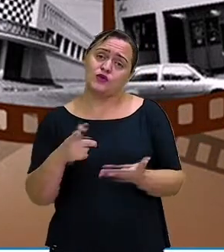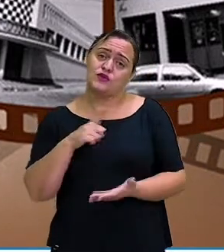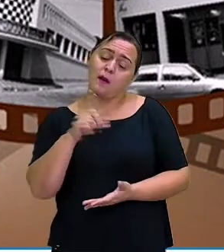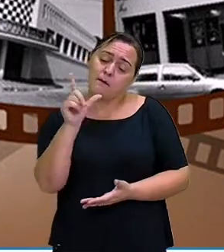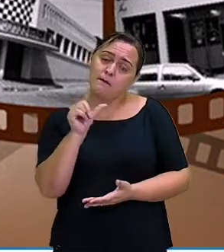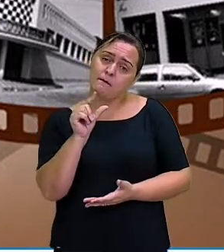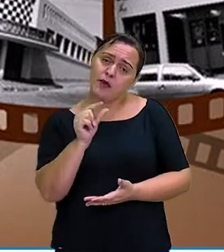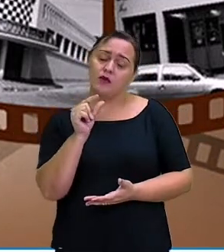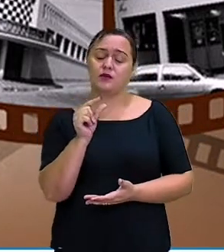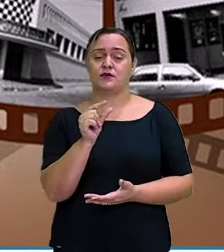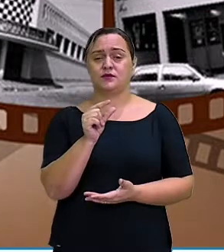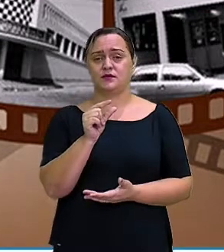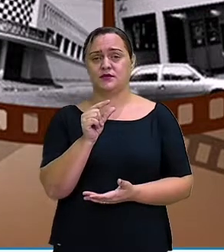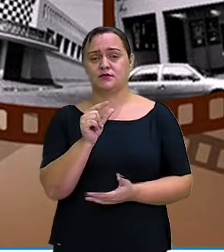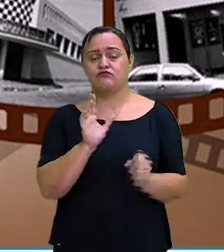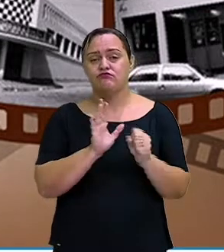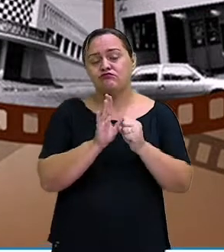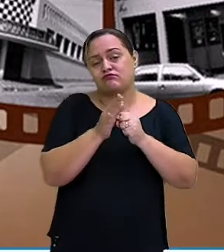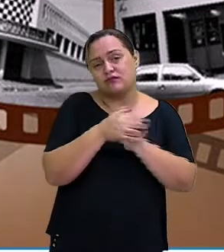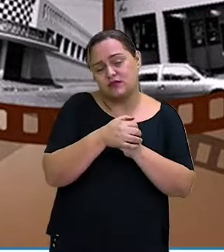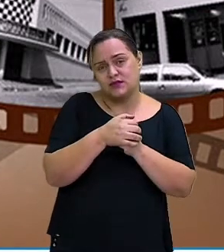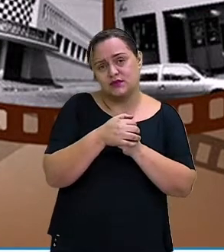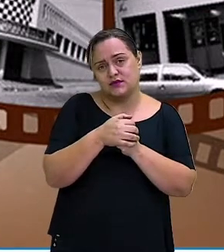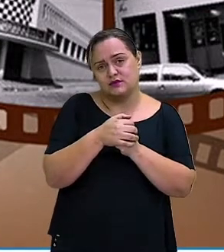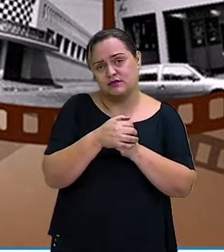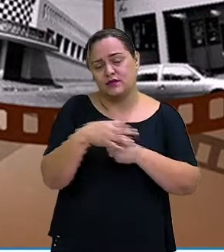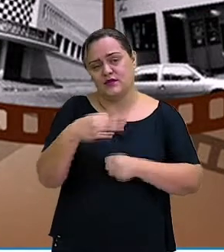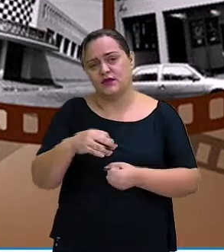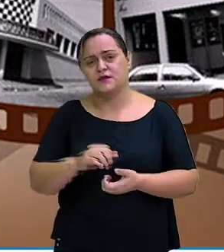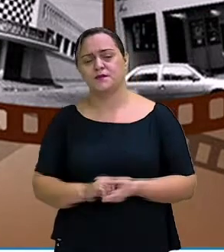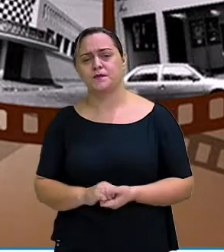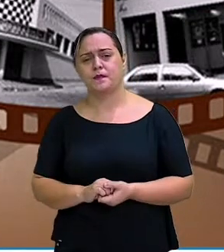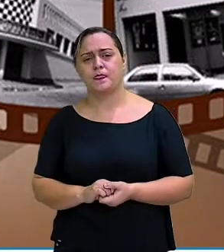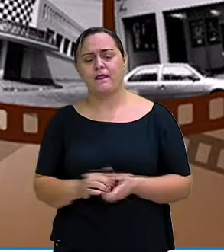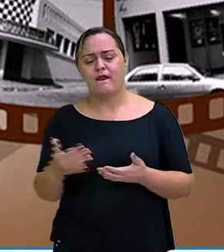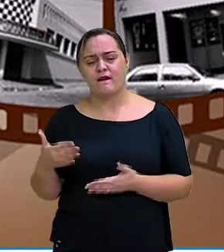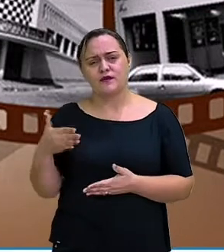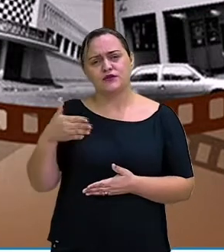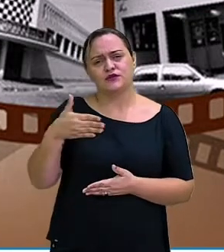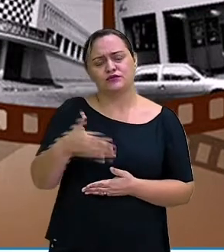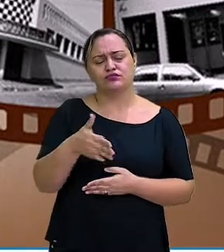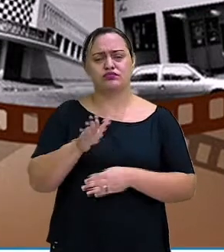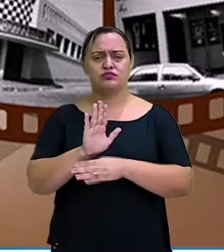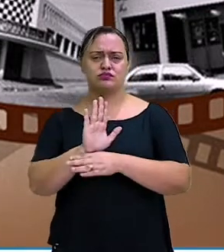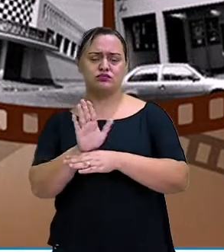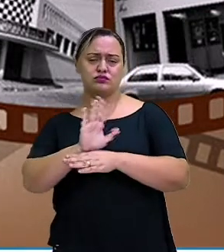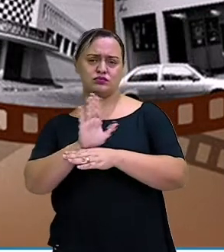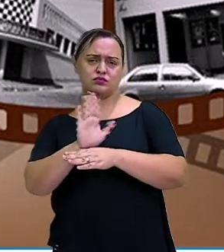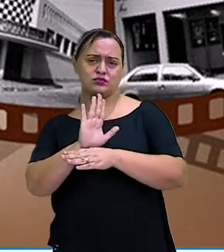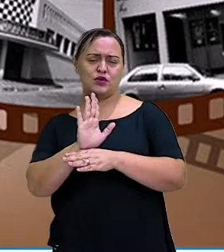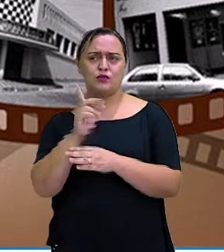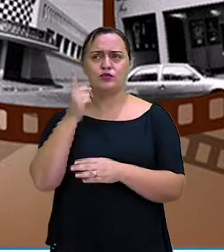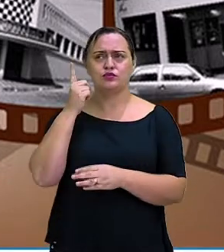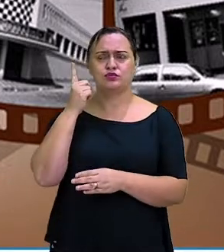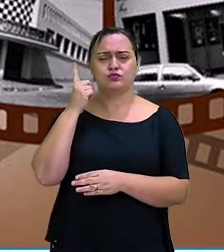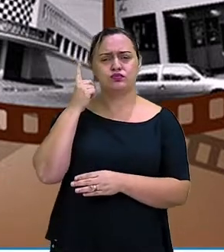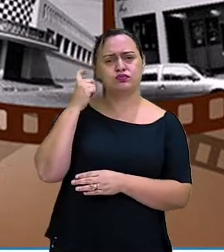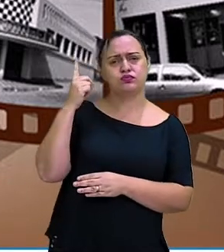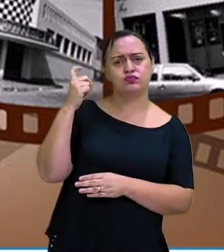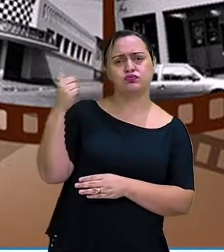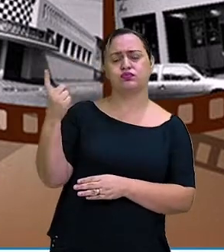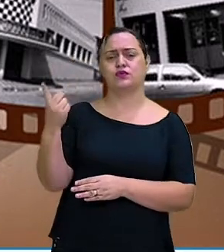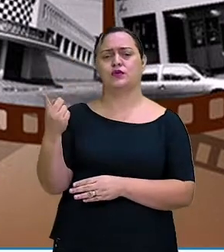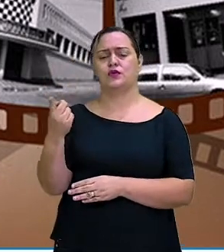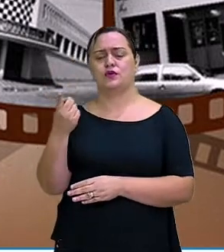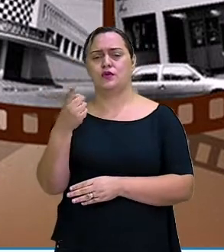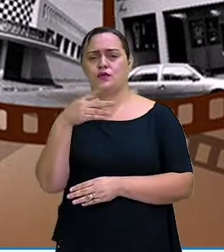que a chegada do cinema sonoro provocou a derrocada de quase todos os diretores e produtores de